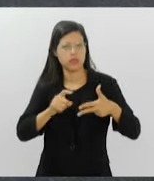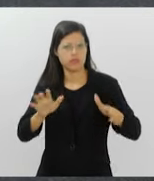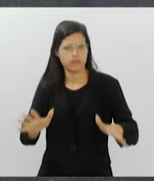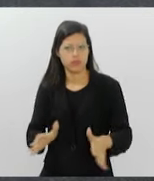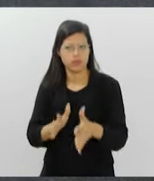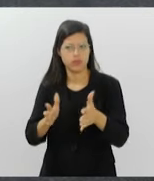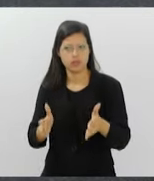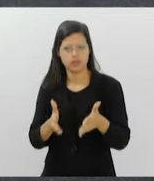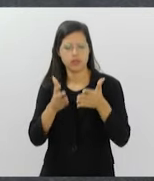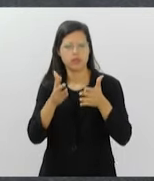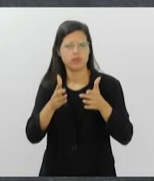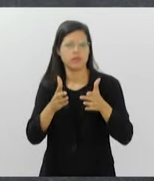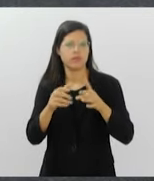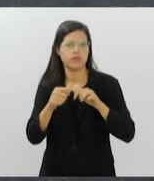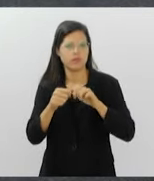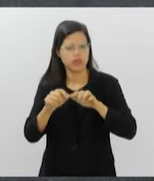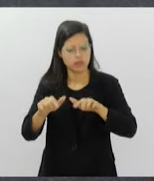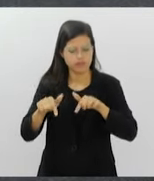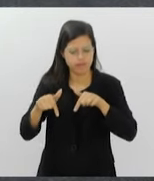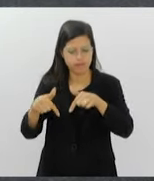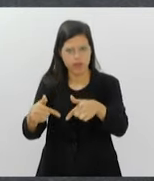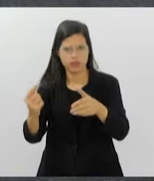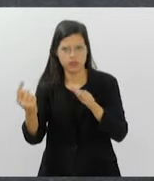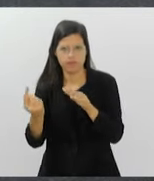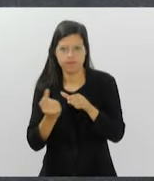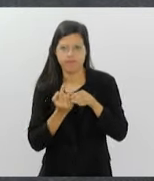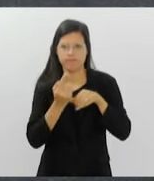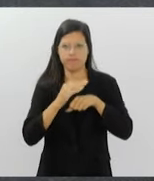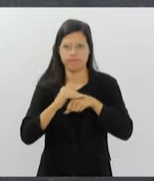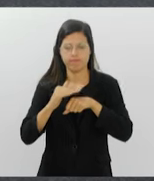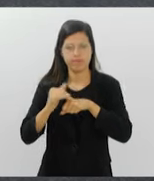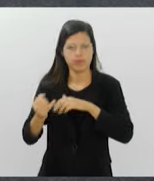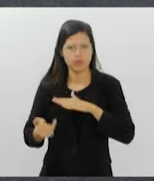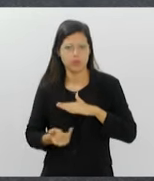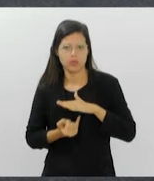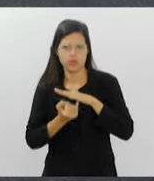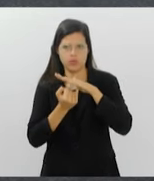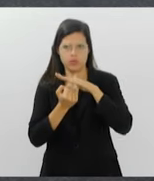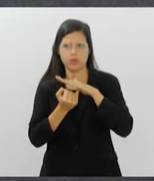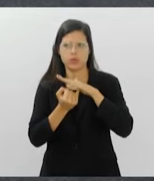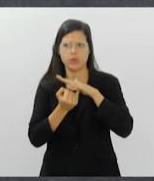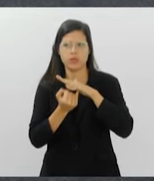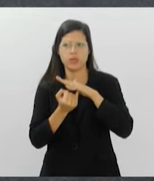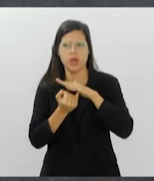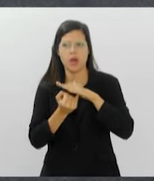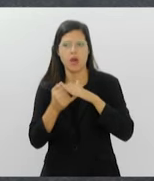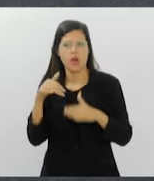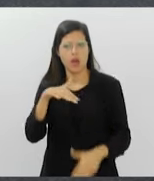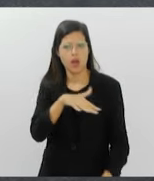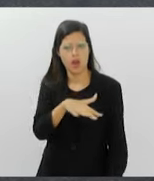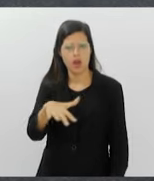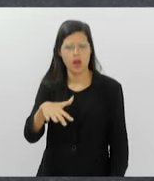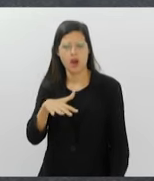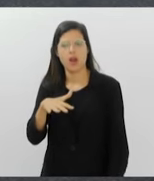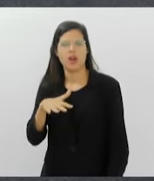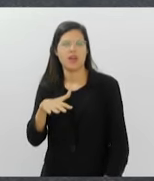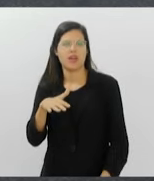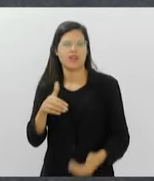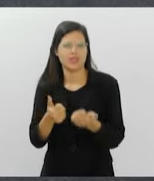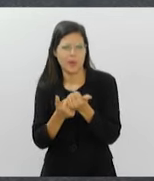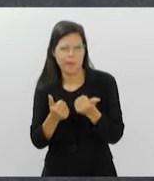promova ações de acolhimento institucional que englobem as áreas de assistência